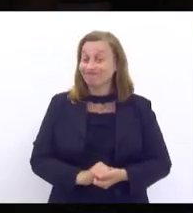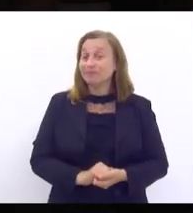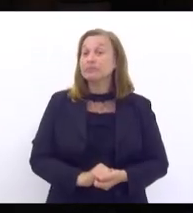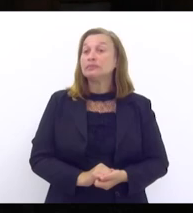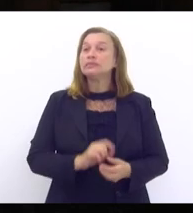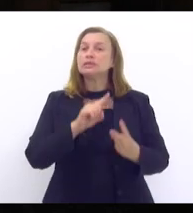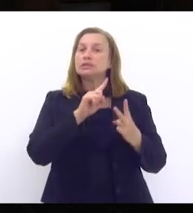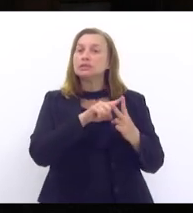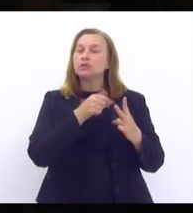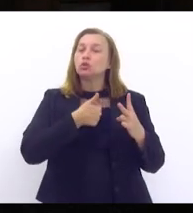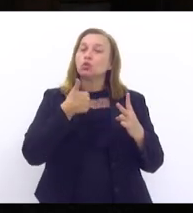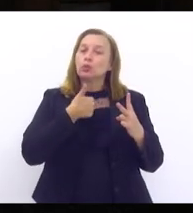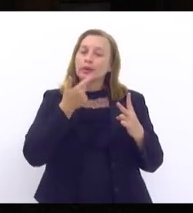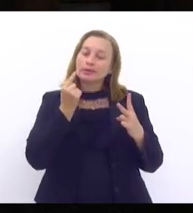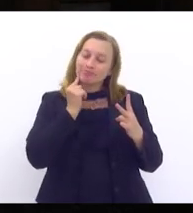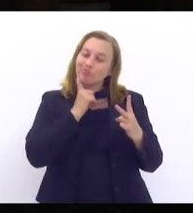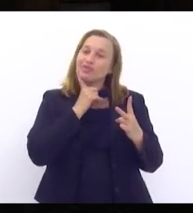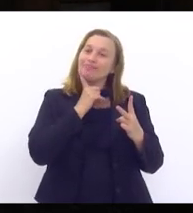Primeiro,